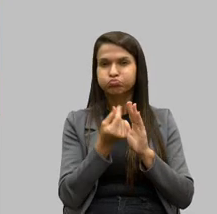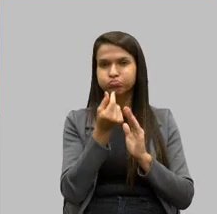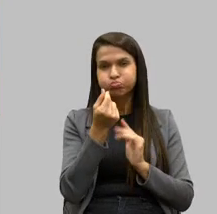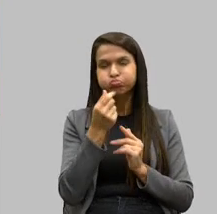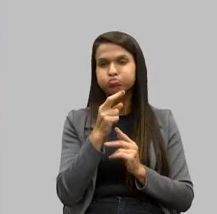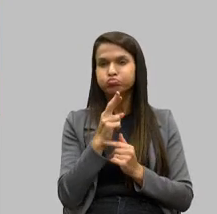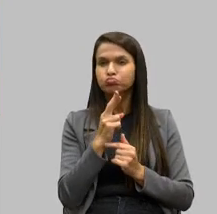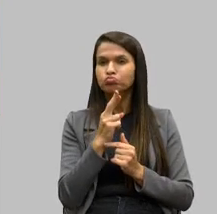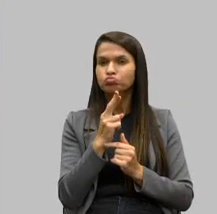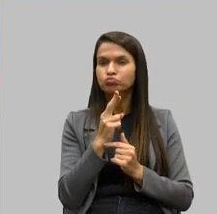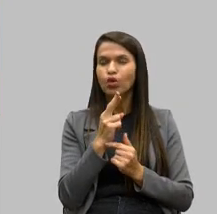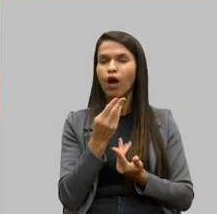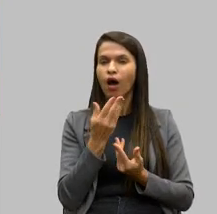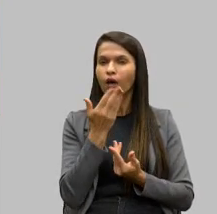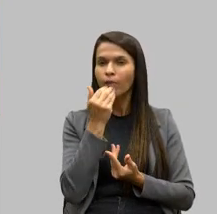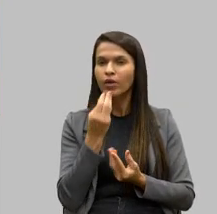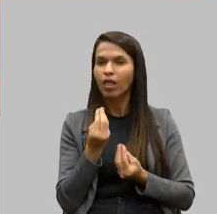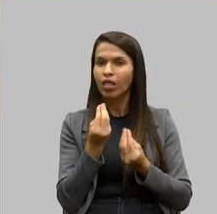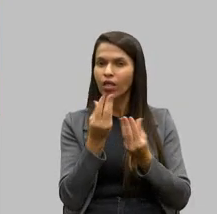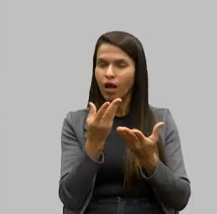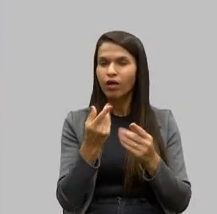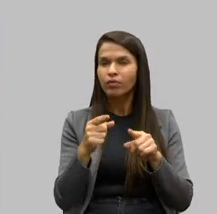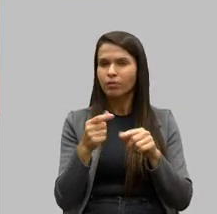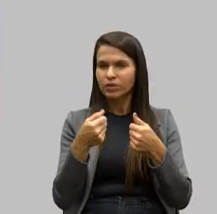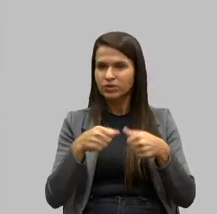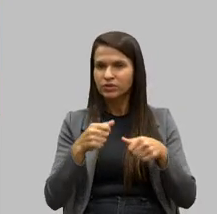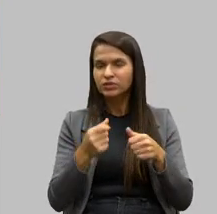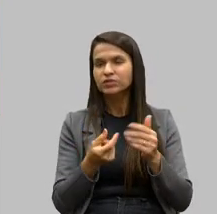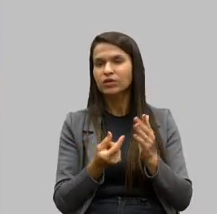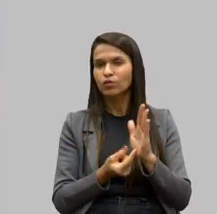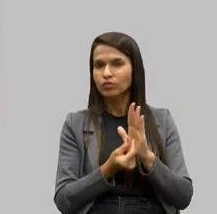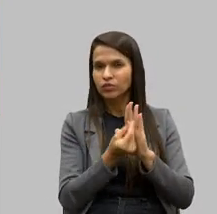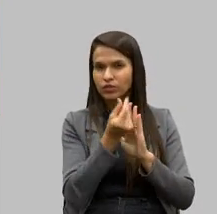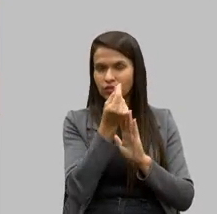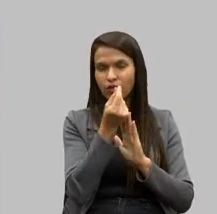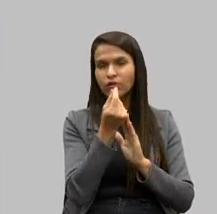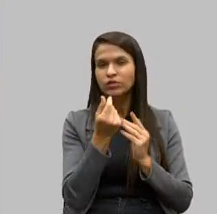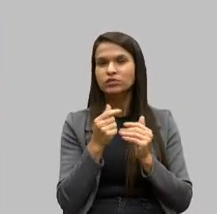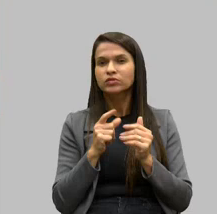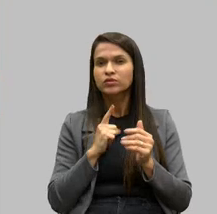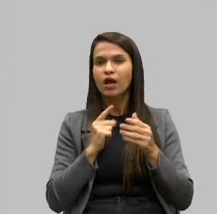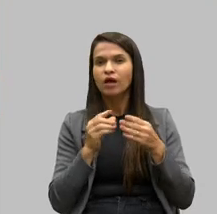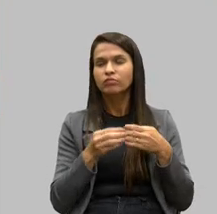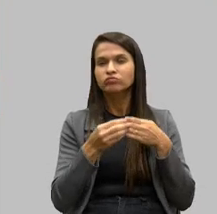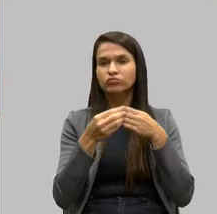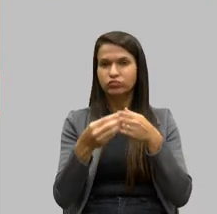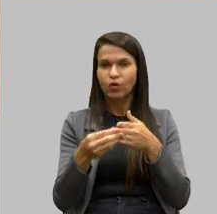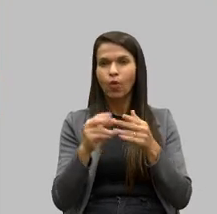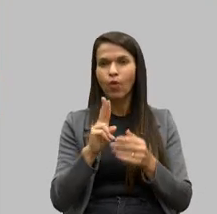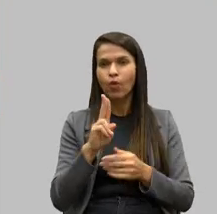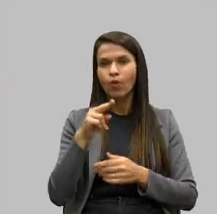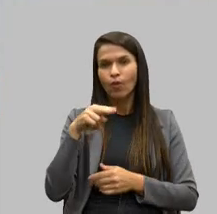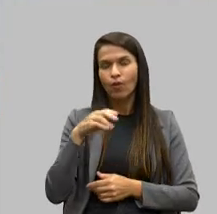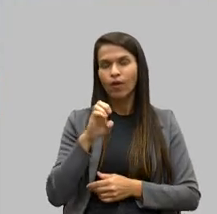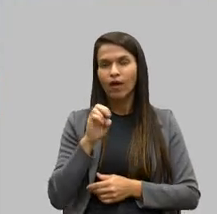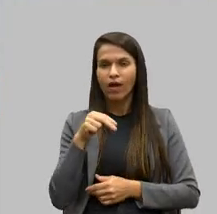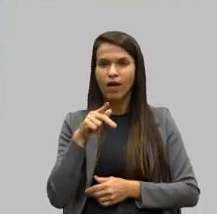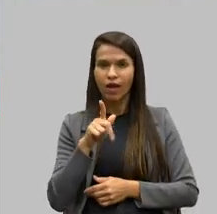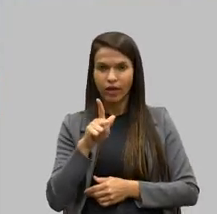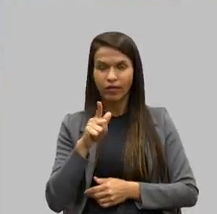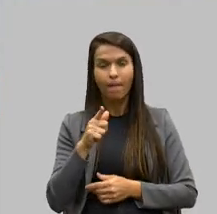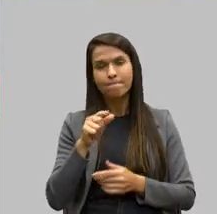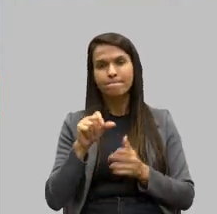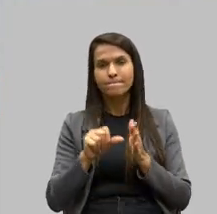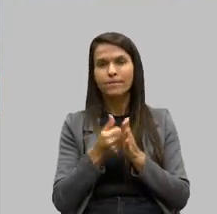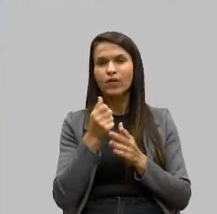pretendem ofertar? Porque a gente precisa do subsídio, então, está conduzido pela UENG em pé que está isso. Então, é o meu primeiro questionamento